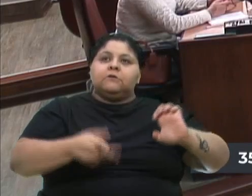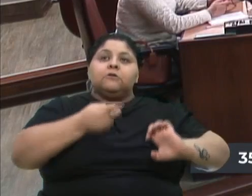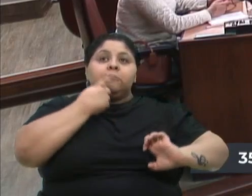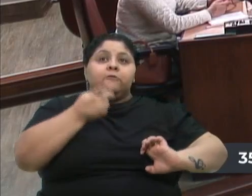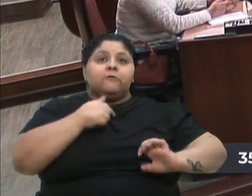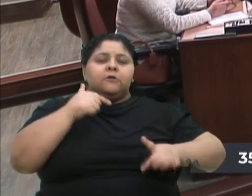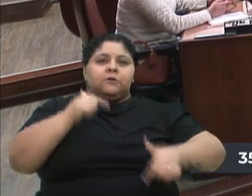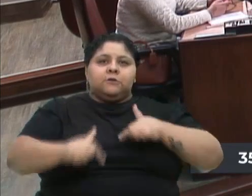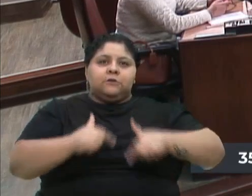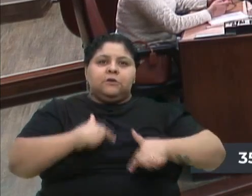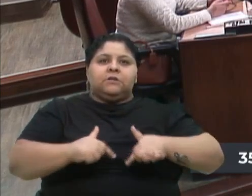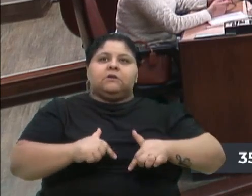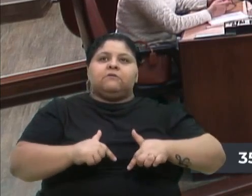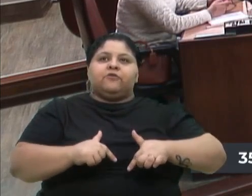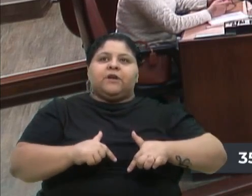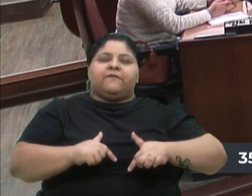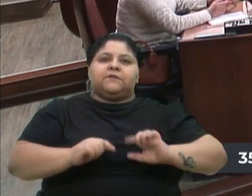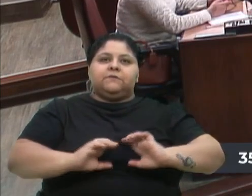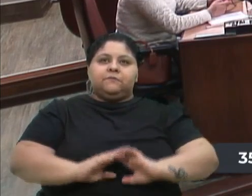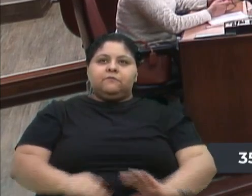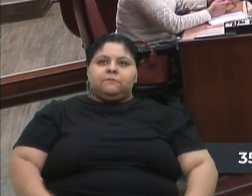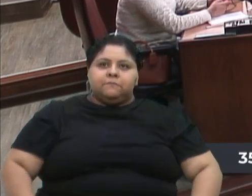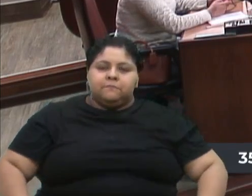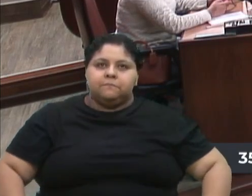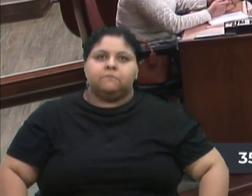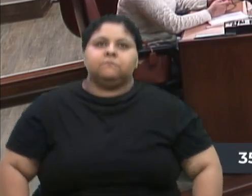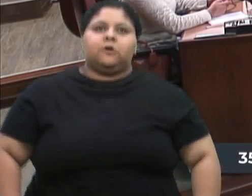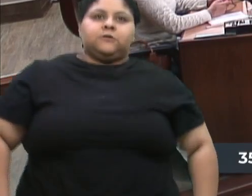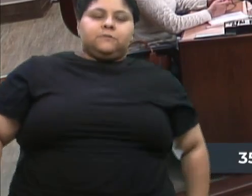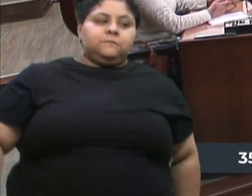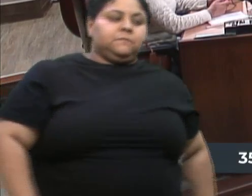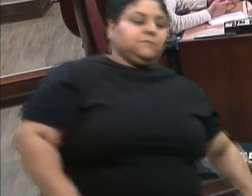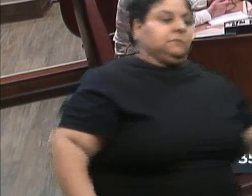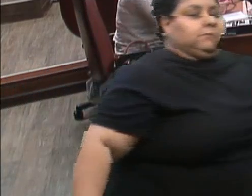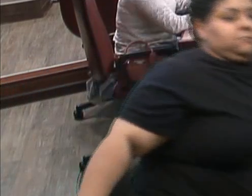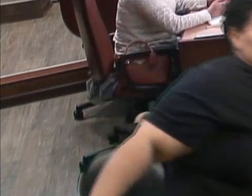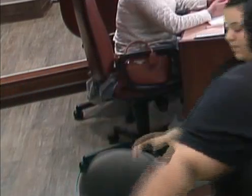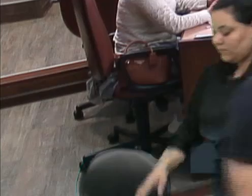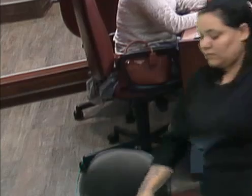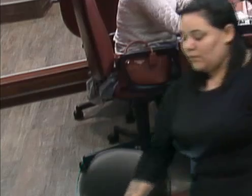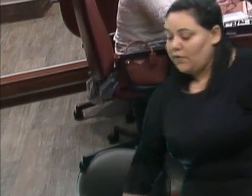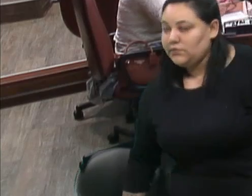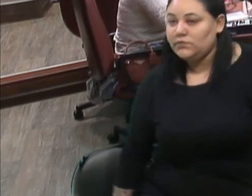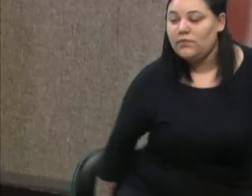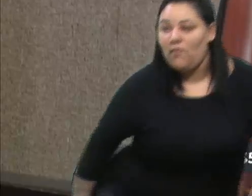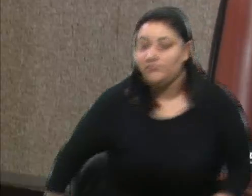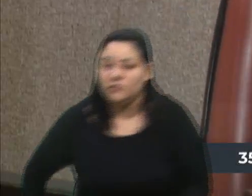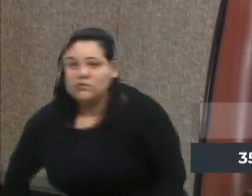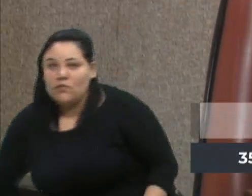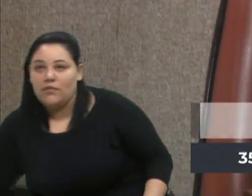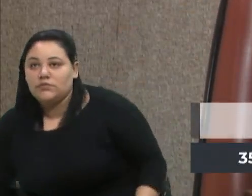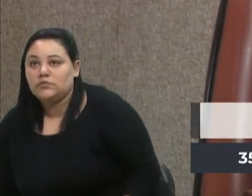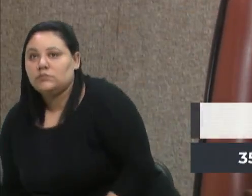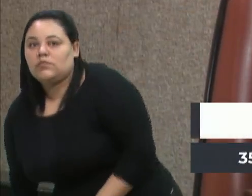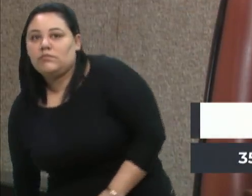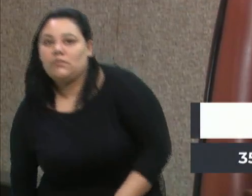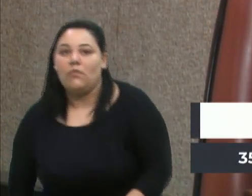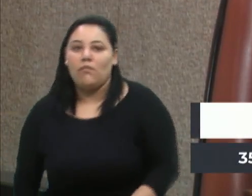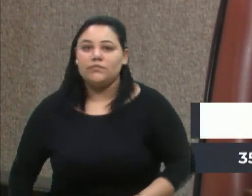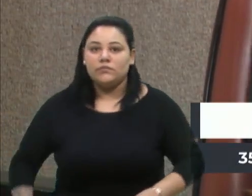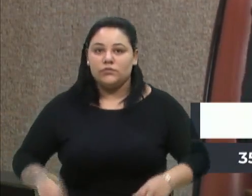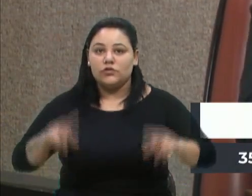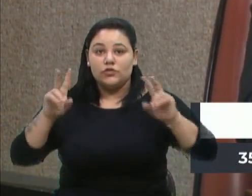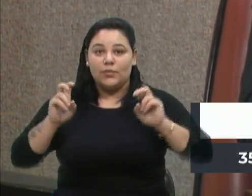serviço não funcionava bem. Isso é música para meus ouvidos, porque nós debatemos demais nessa casa sobre fazer PPP ou não fazer